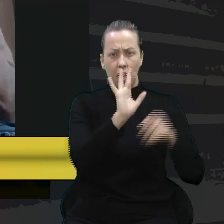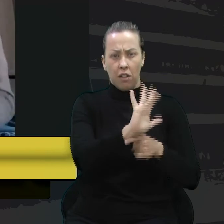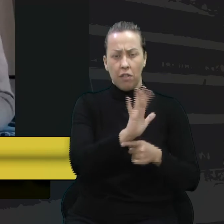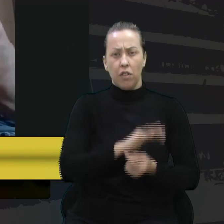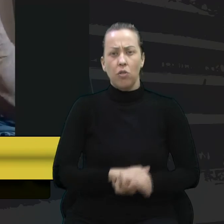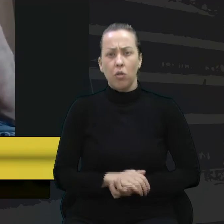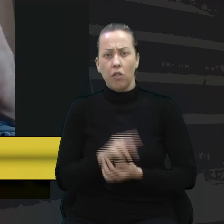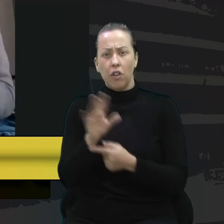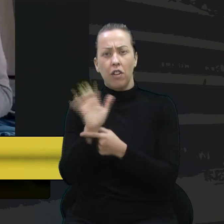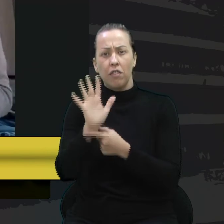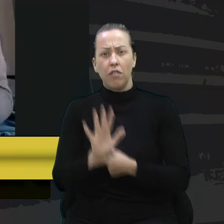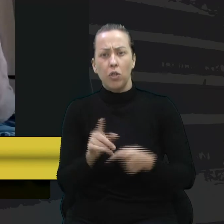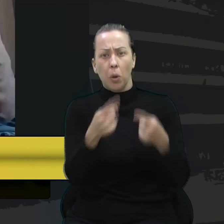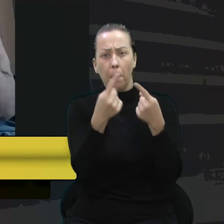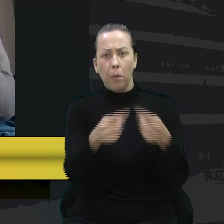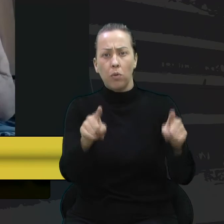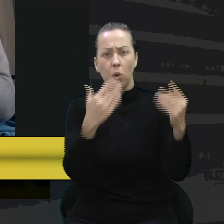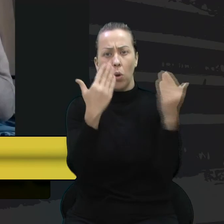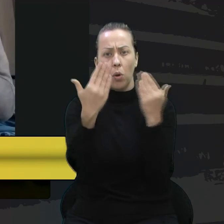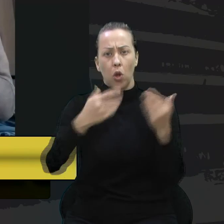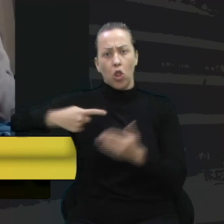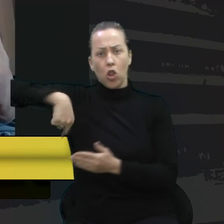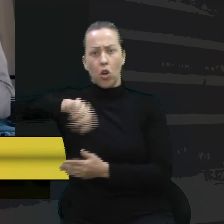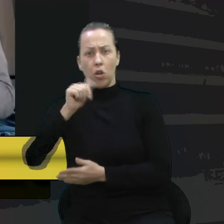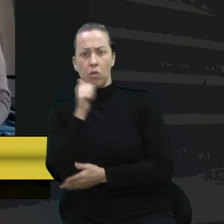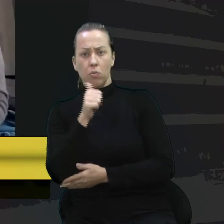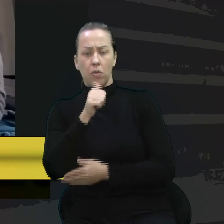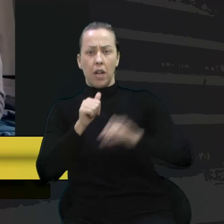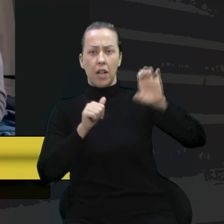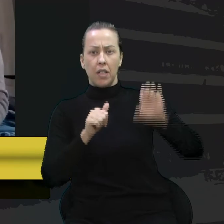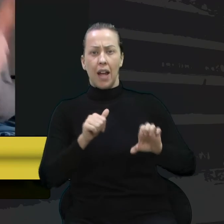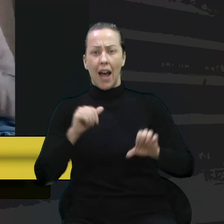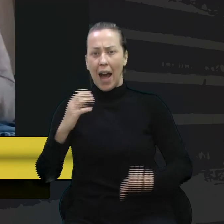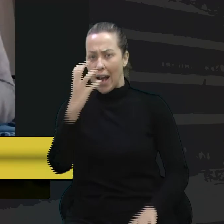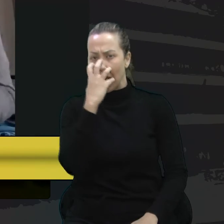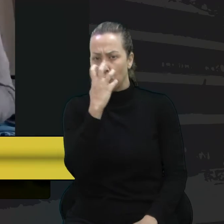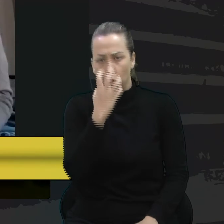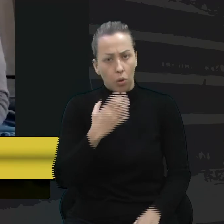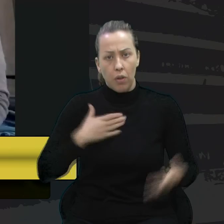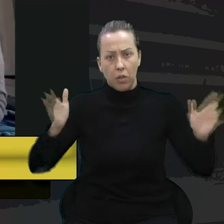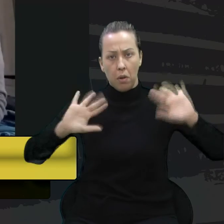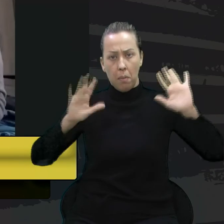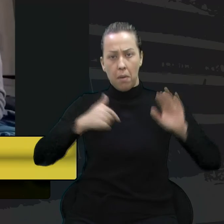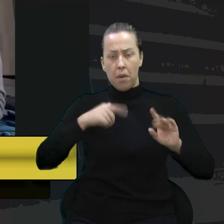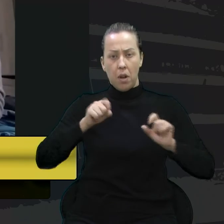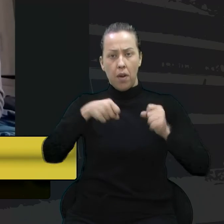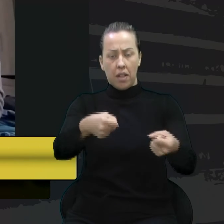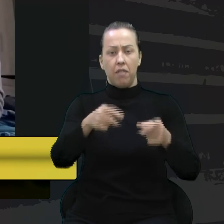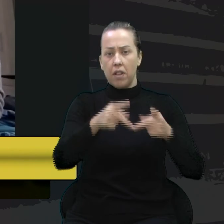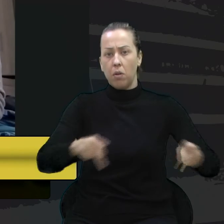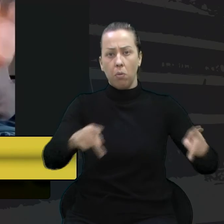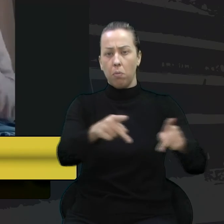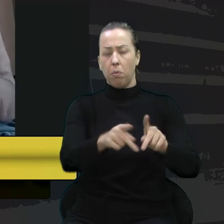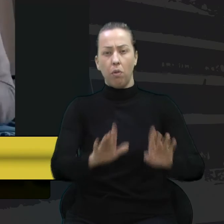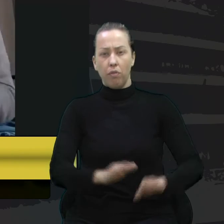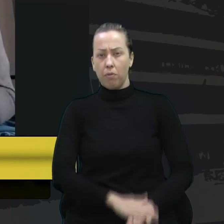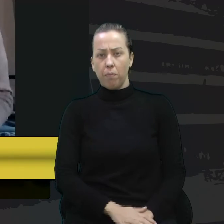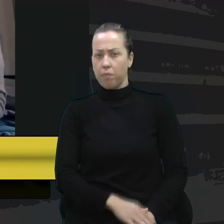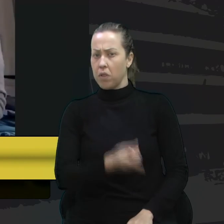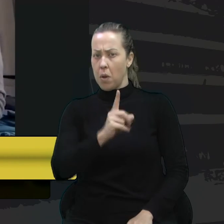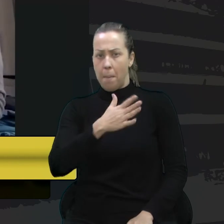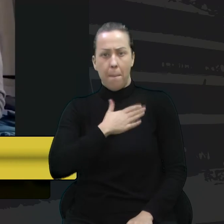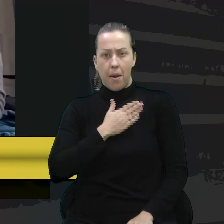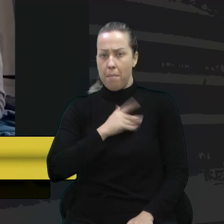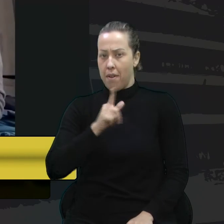foi vídeos e músicas comparando nós, mulheres de esquerdas, à cadela. E isso, para mim, não é defender a população. Isso, para mim, não